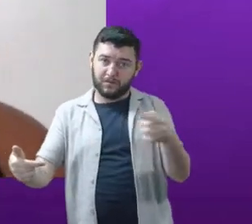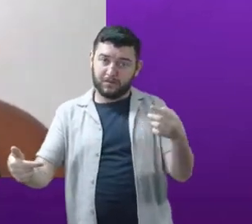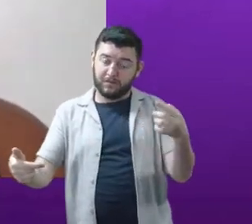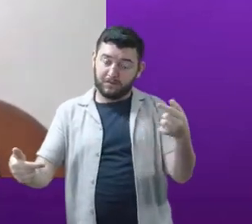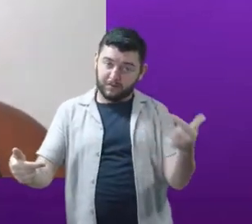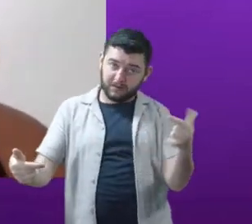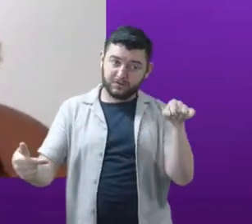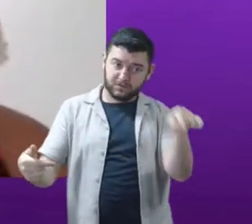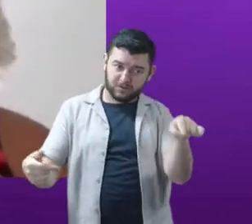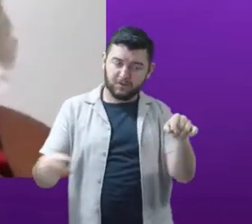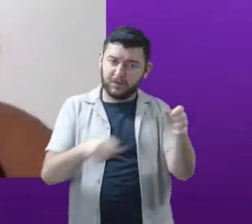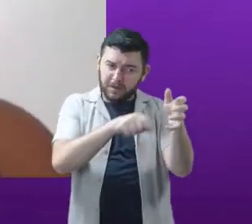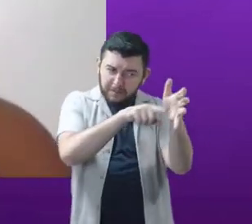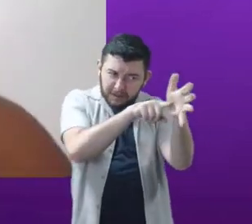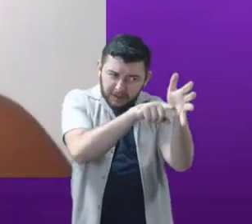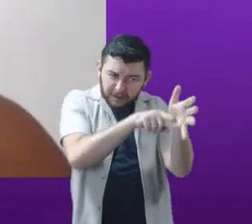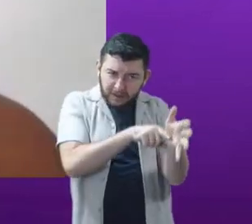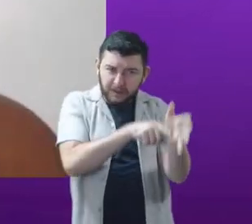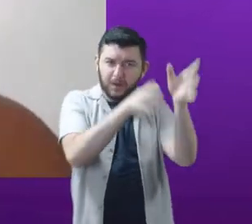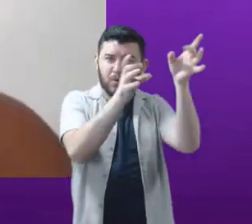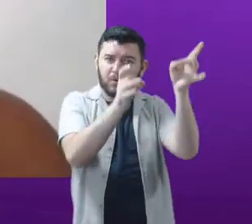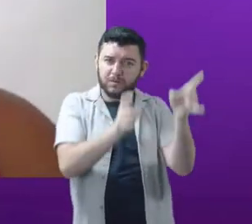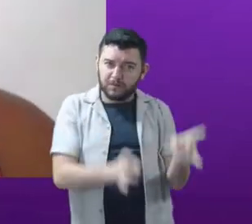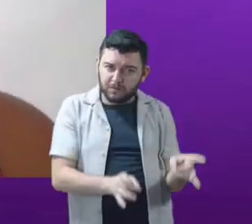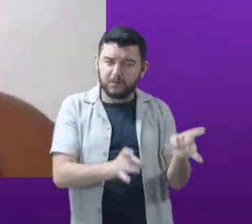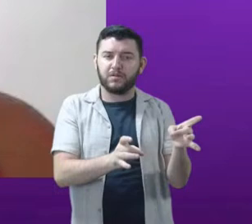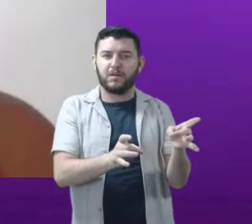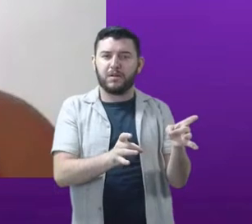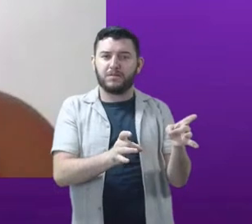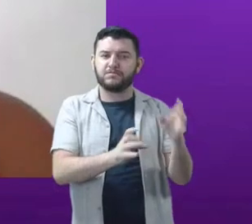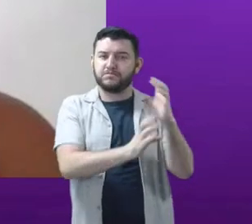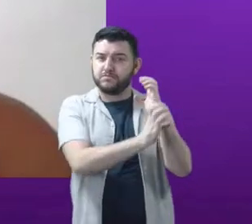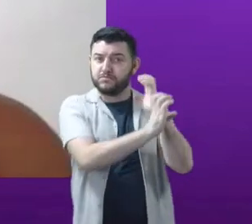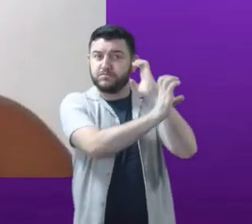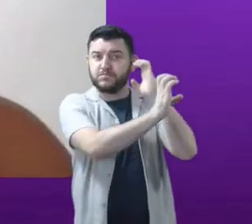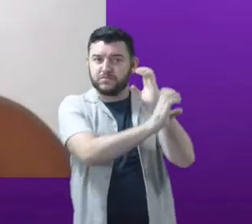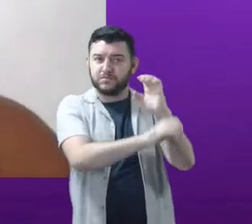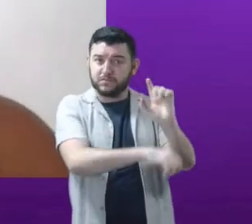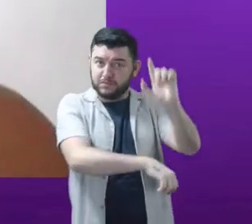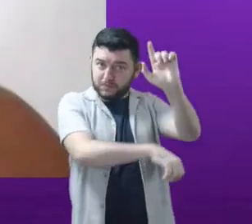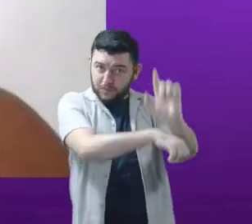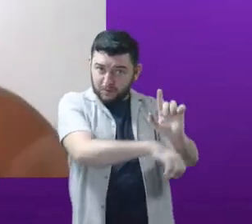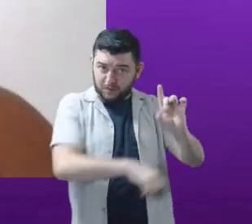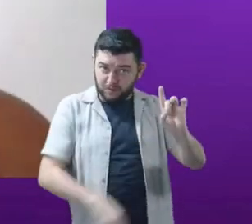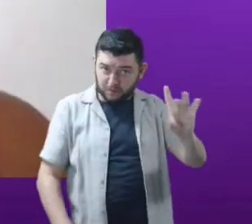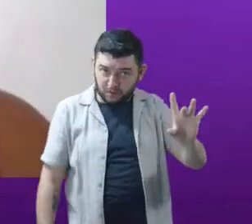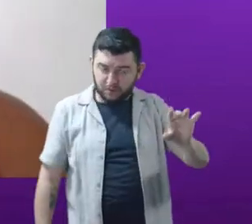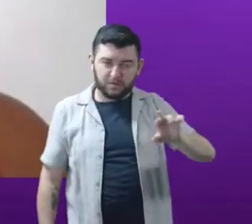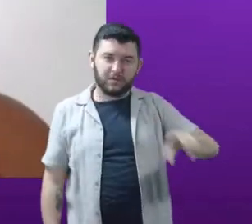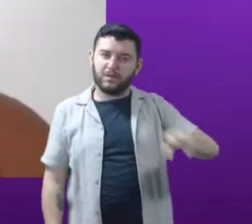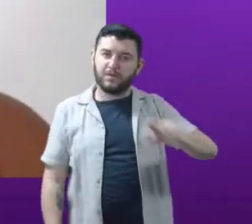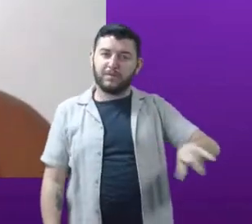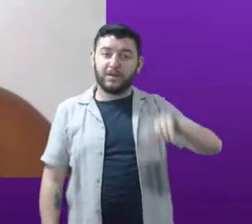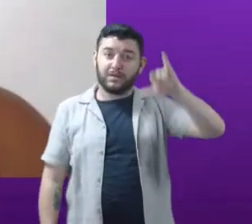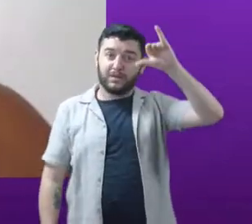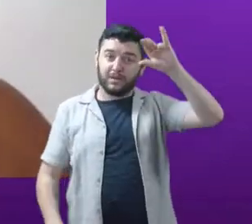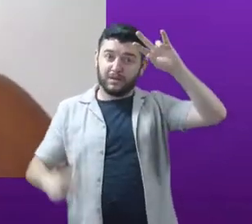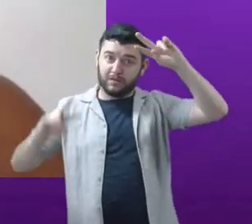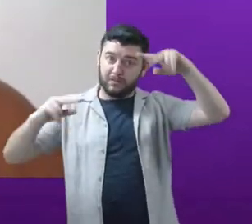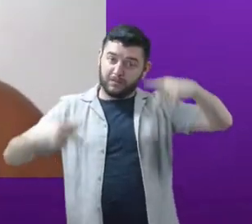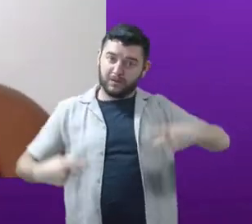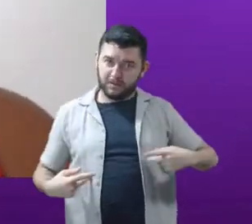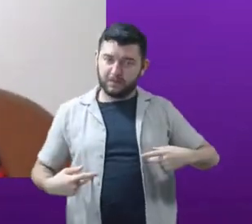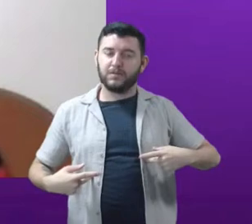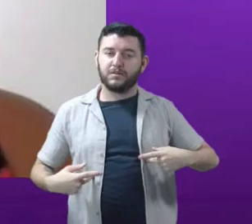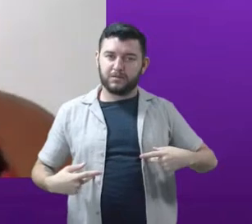âmbito da engenharia e da geologia, mas também no âmbito das ciências humanas, voltada para o caso Braskem.